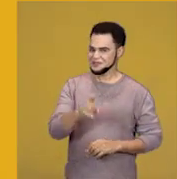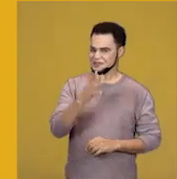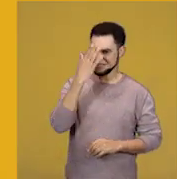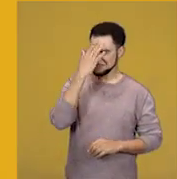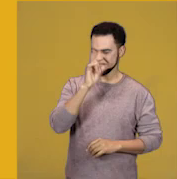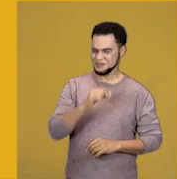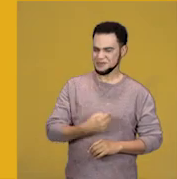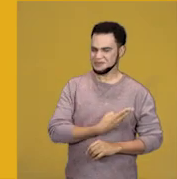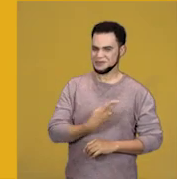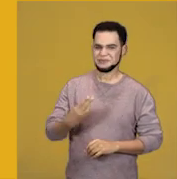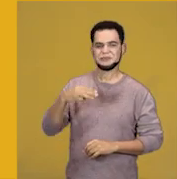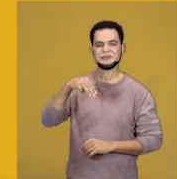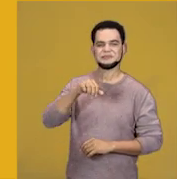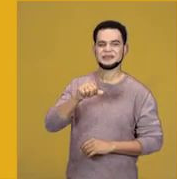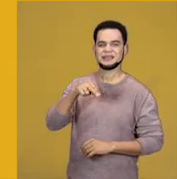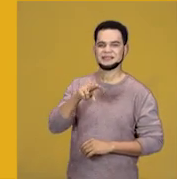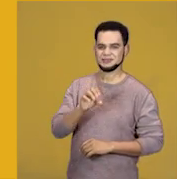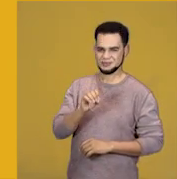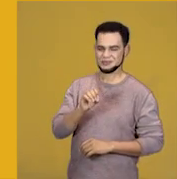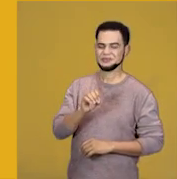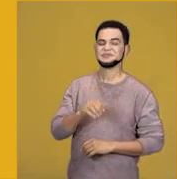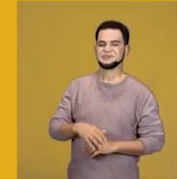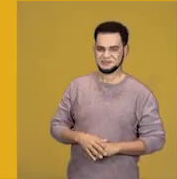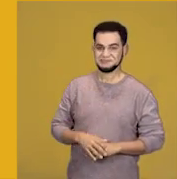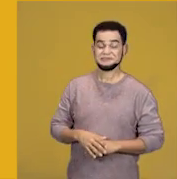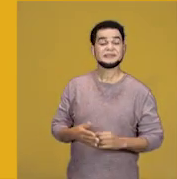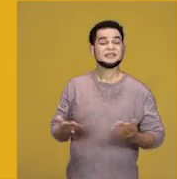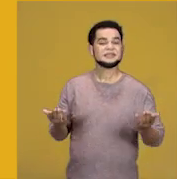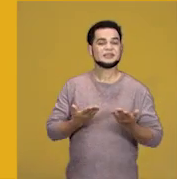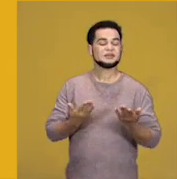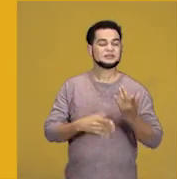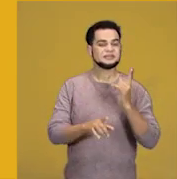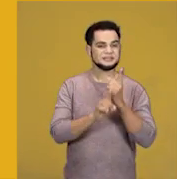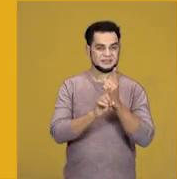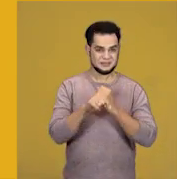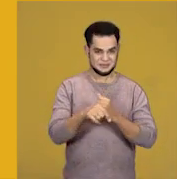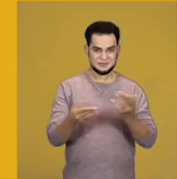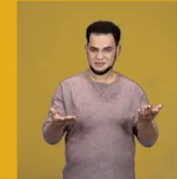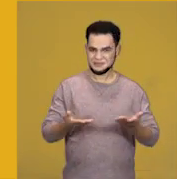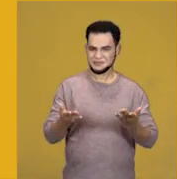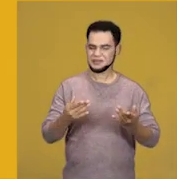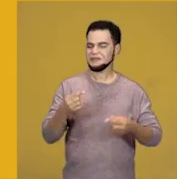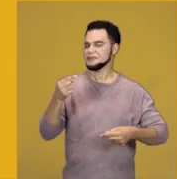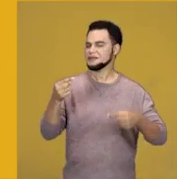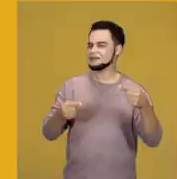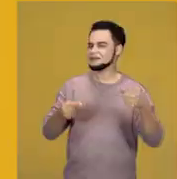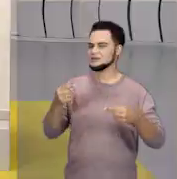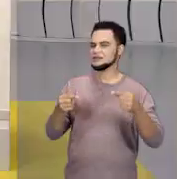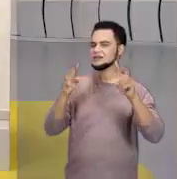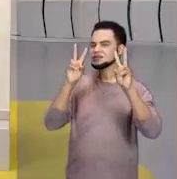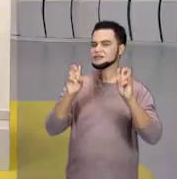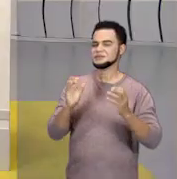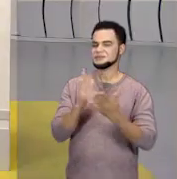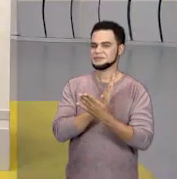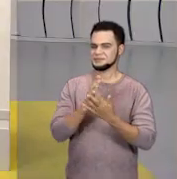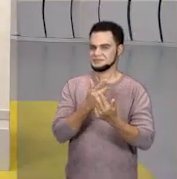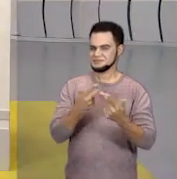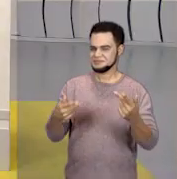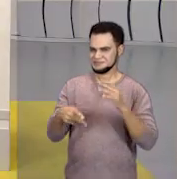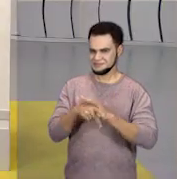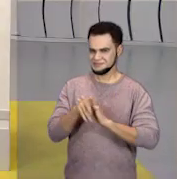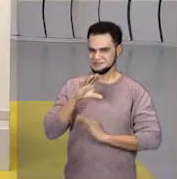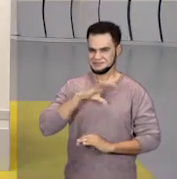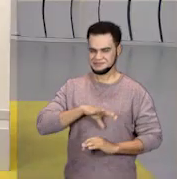meu nome é Magno Andrade e hoje no nosso encontro aqui, em que discutiremos sobre alguns aspectos da língua